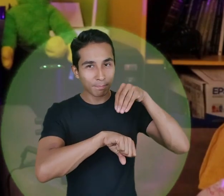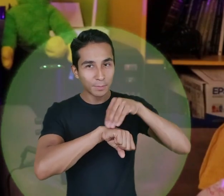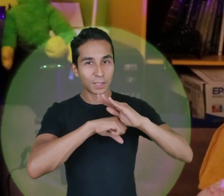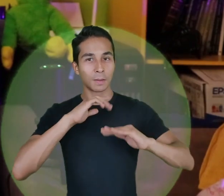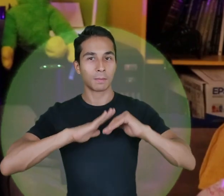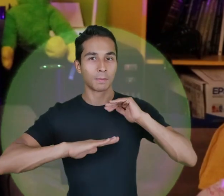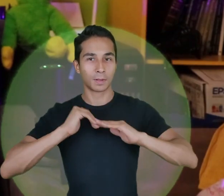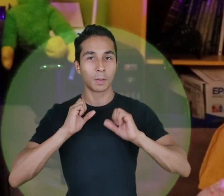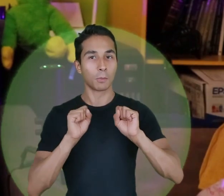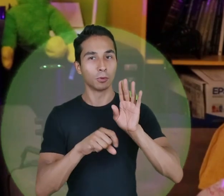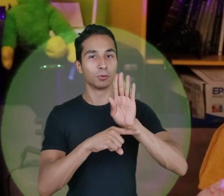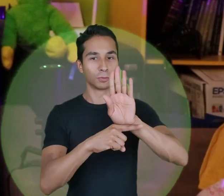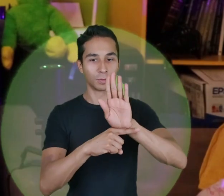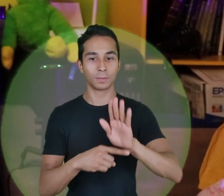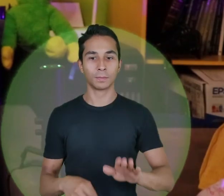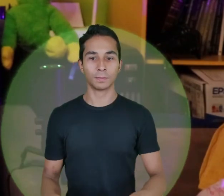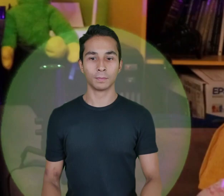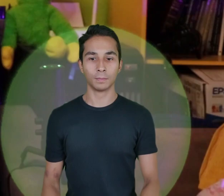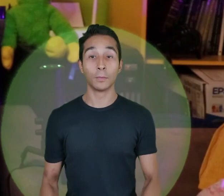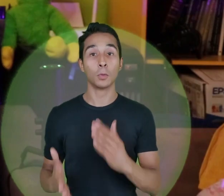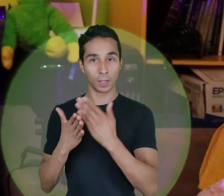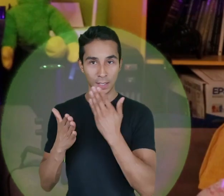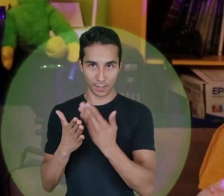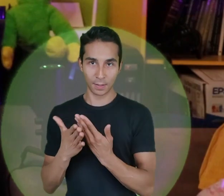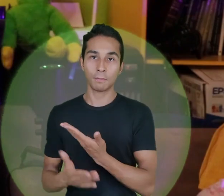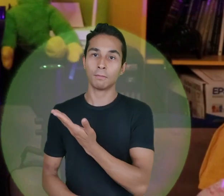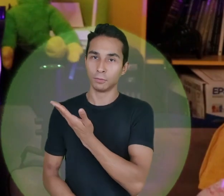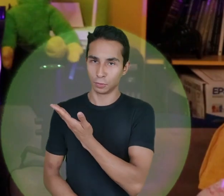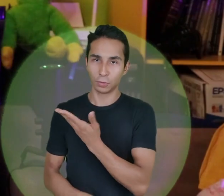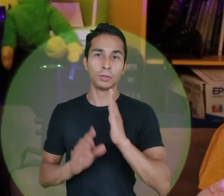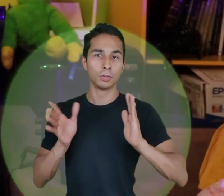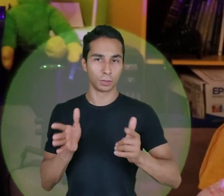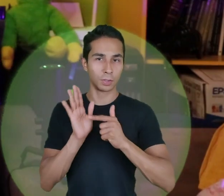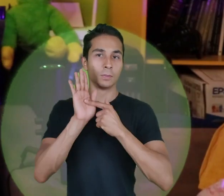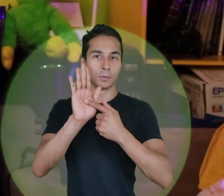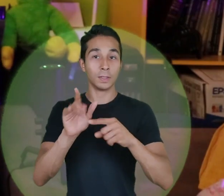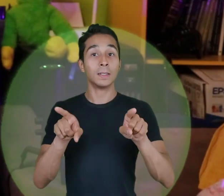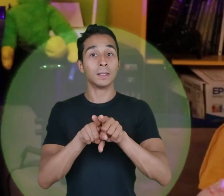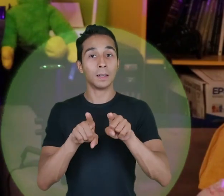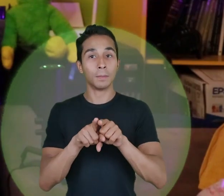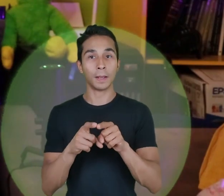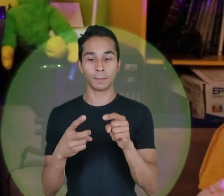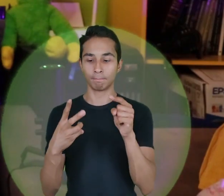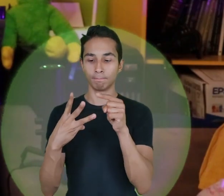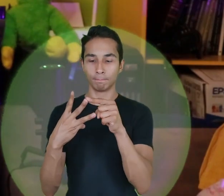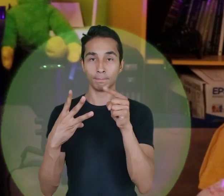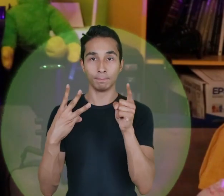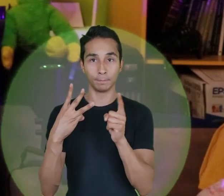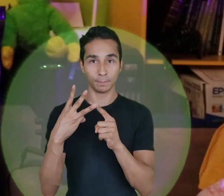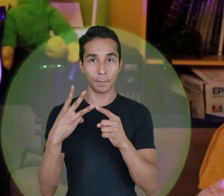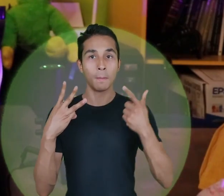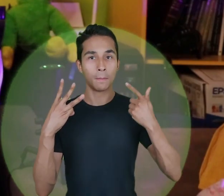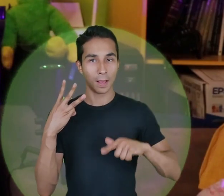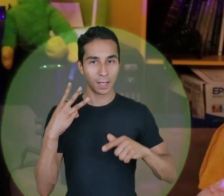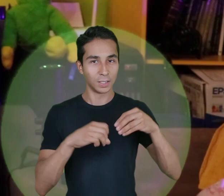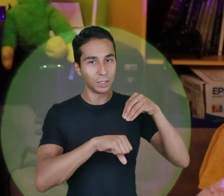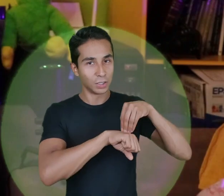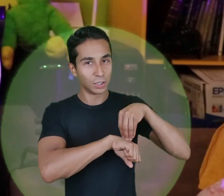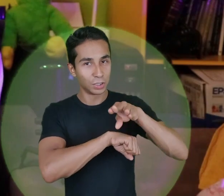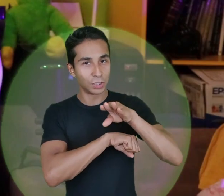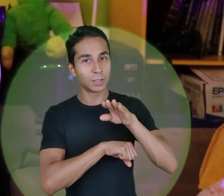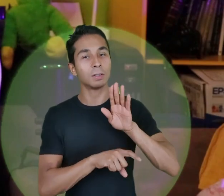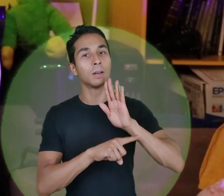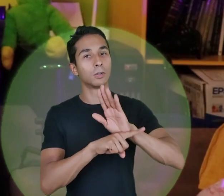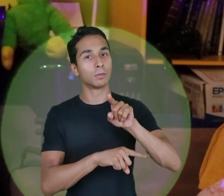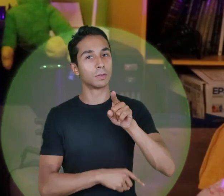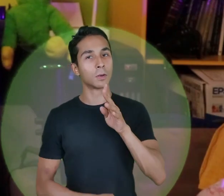pra vocês, coisas que eu acho que vão ajudar. Tá, pra além daquele livro, né, que eu já tinha falado pra vocês, eu tenho mais 2 indicações pra você que quer